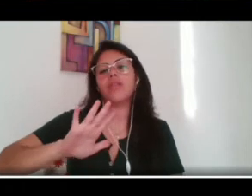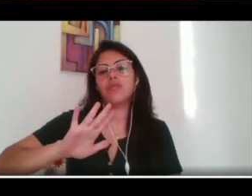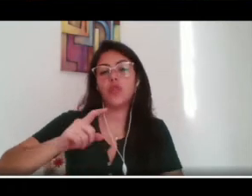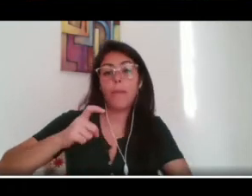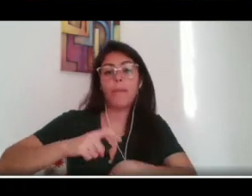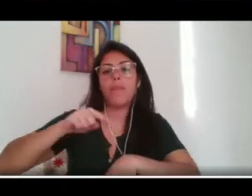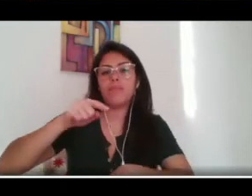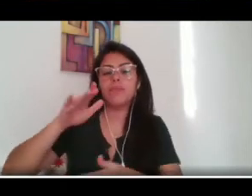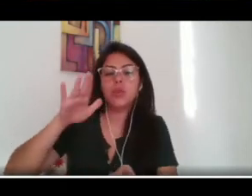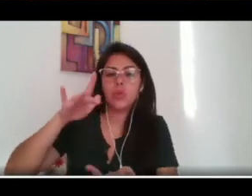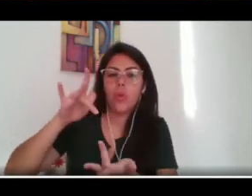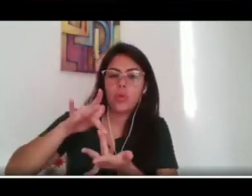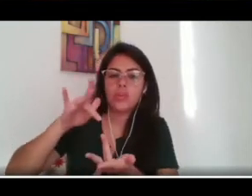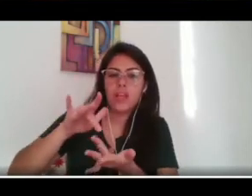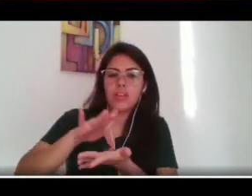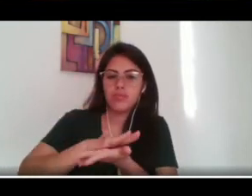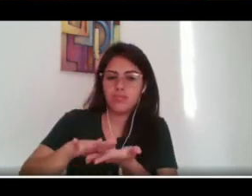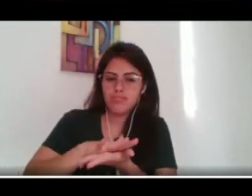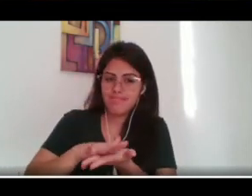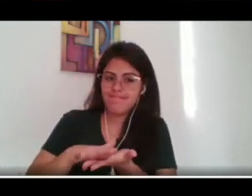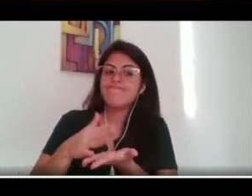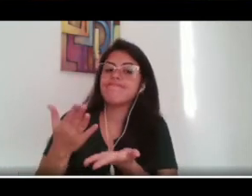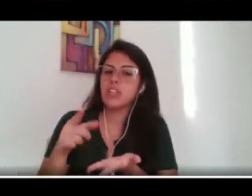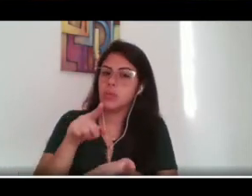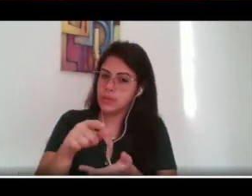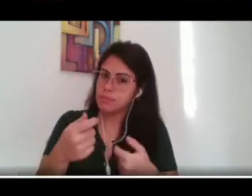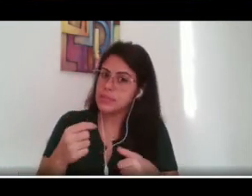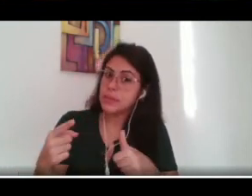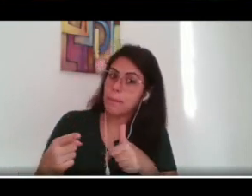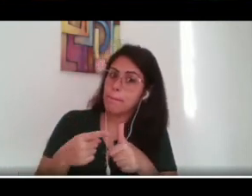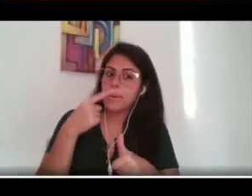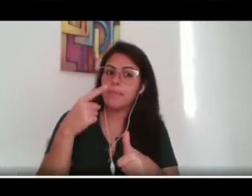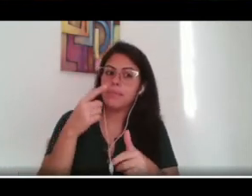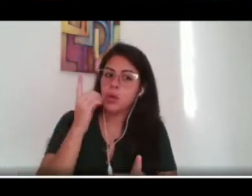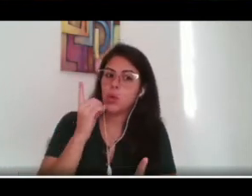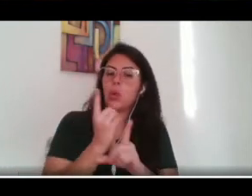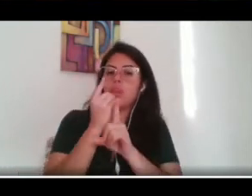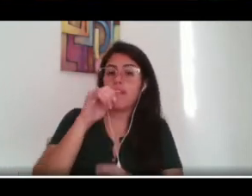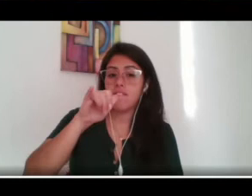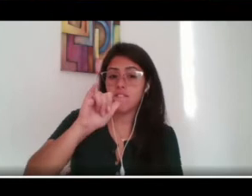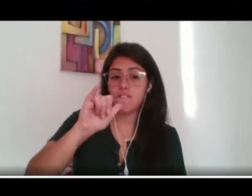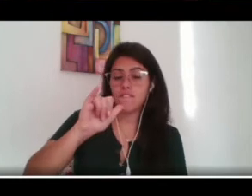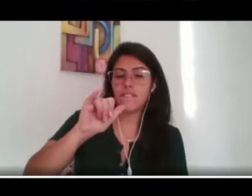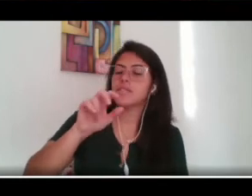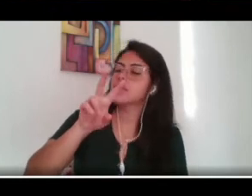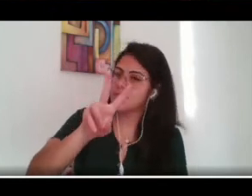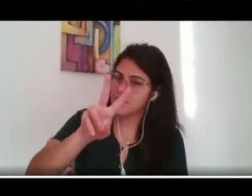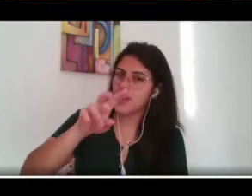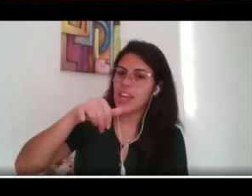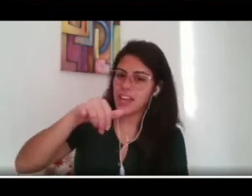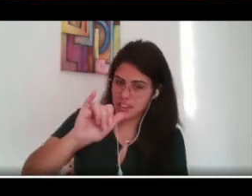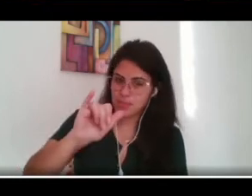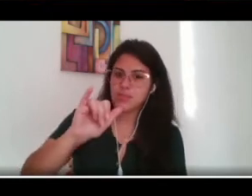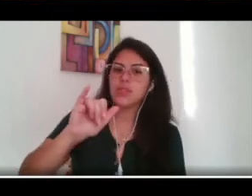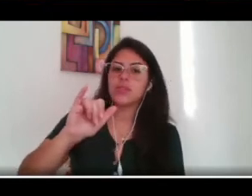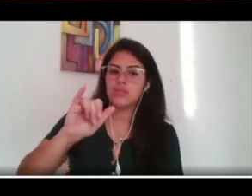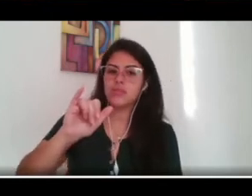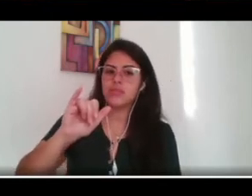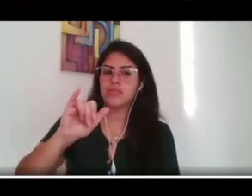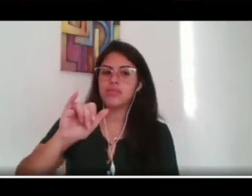VY com a qual ela chega no solo, que é menos 23 metros por segundo, e depois você tem